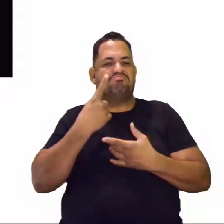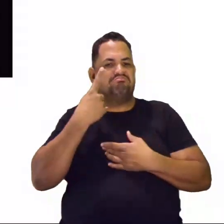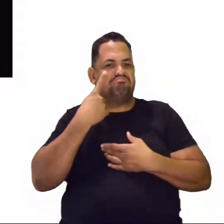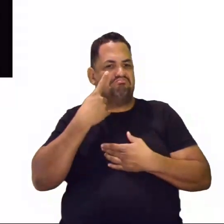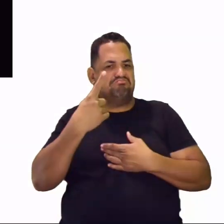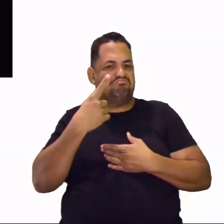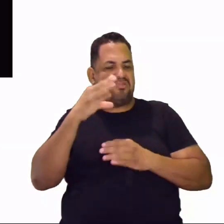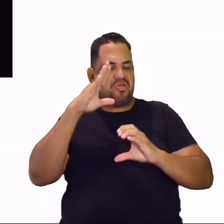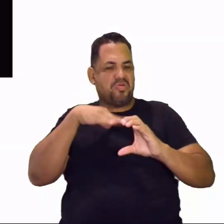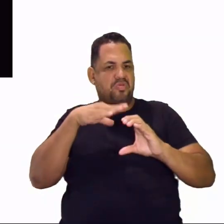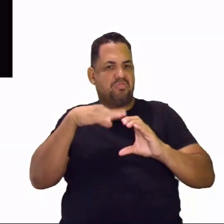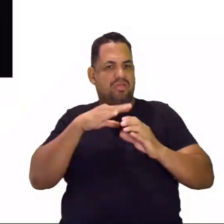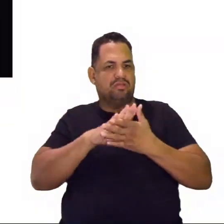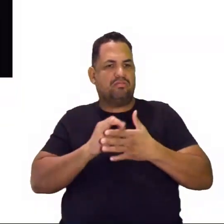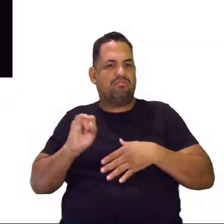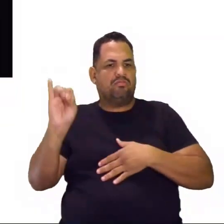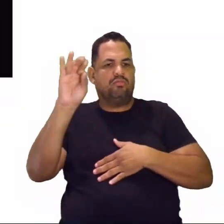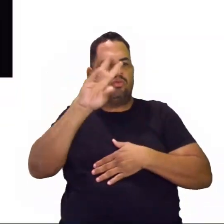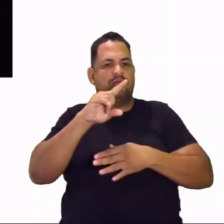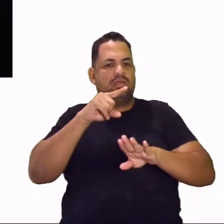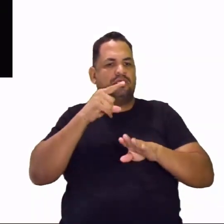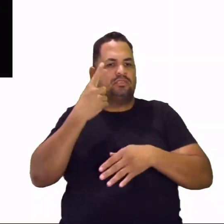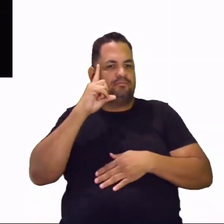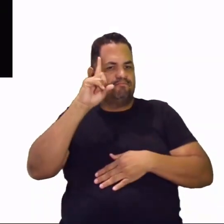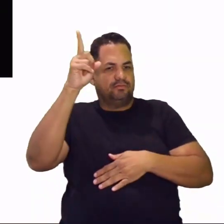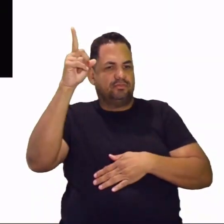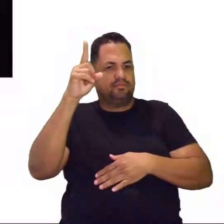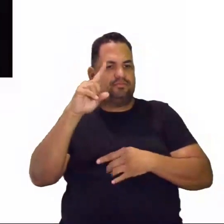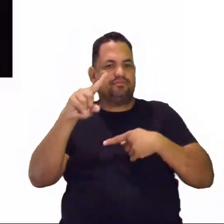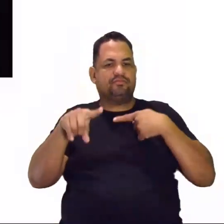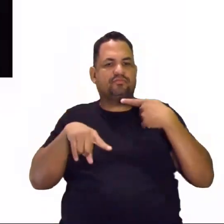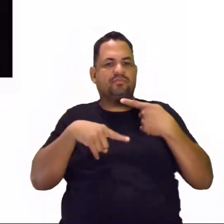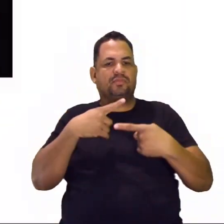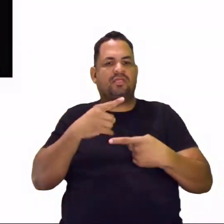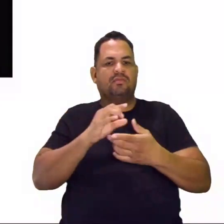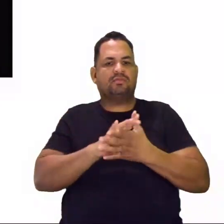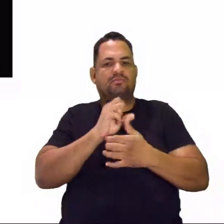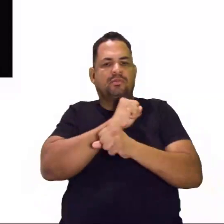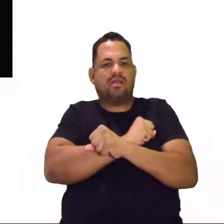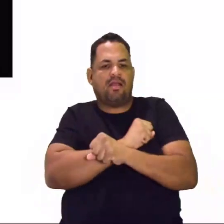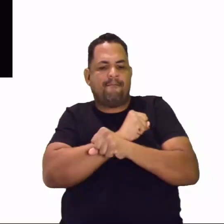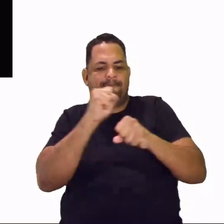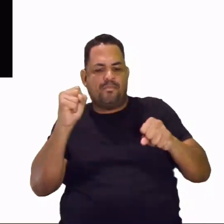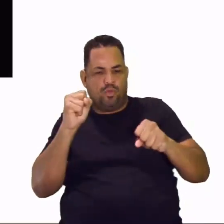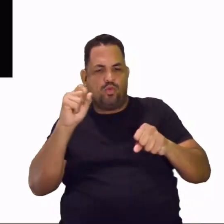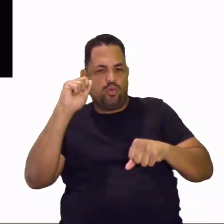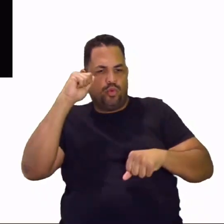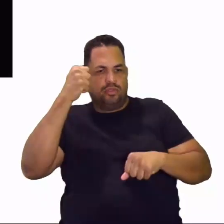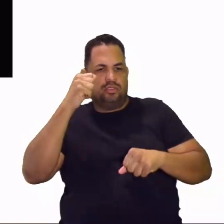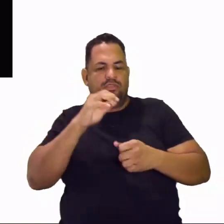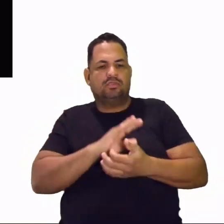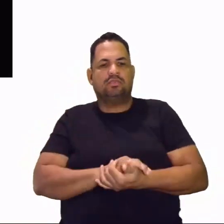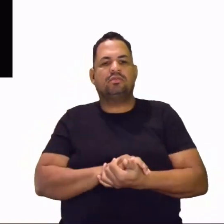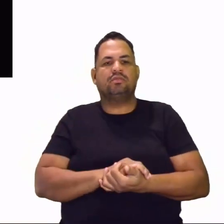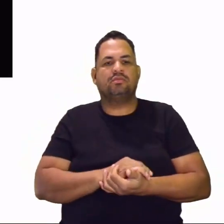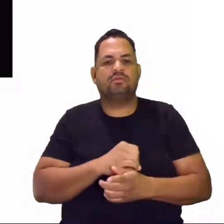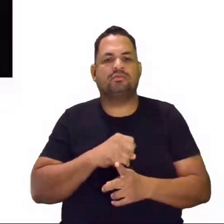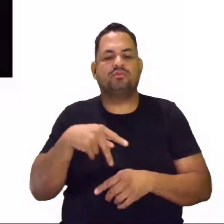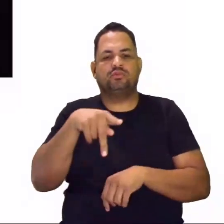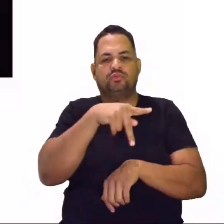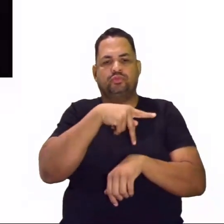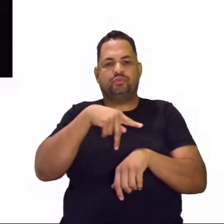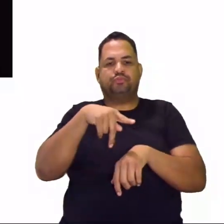idealizada, uma vez que a sociedade, pós-abolição, e o nosso país, o Brasil, foi o último, tá, gente?